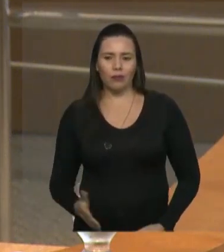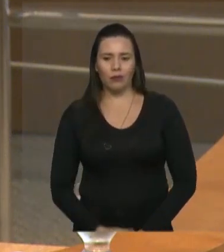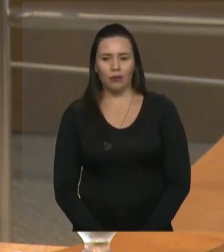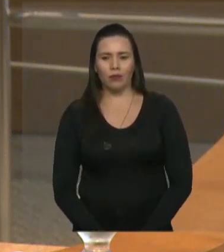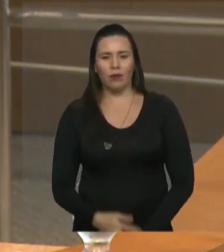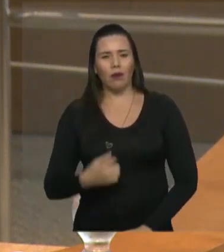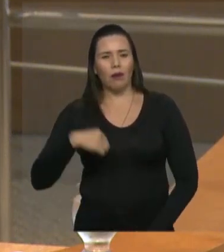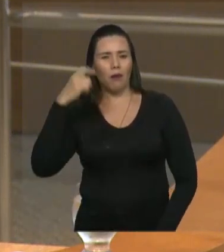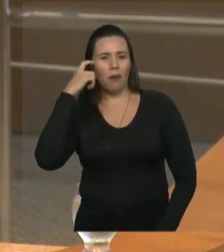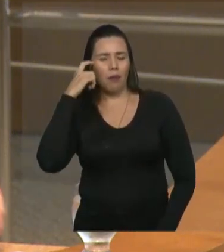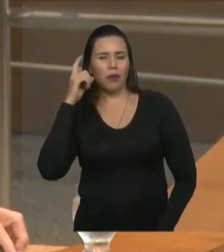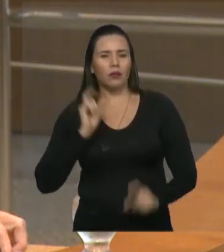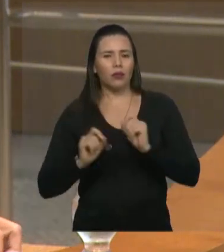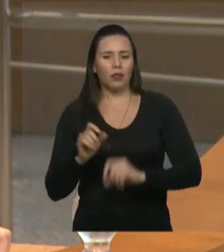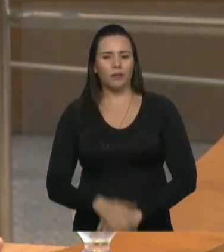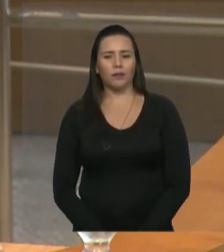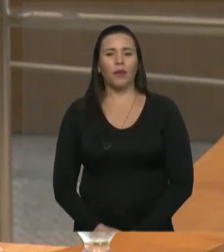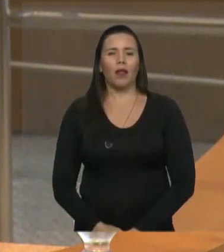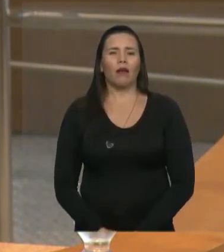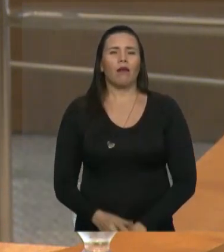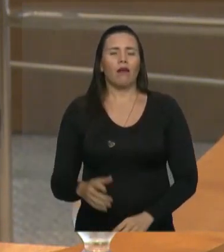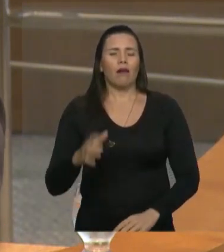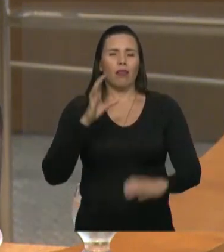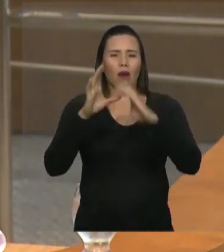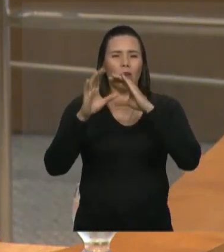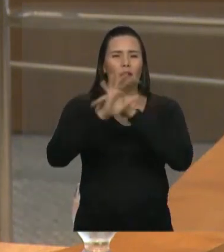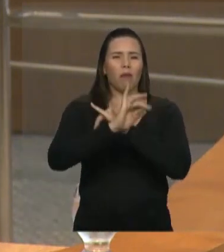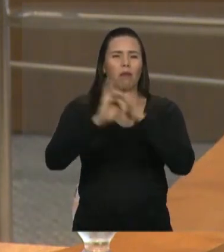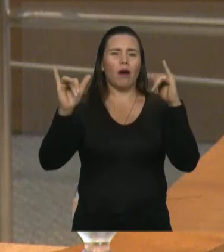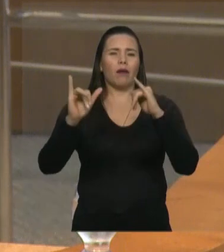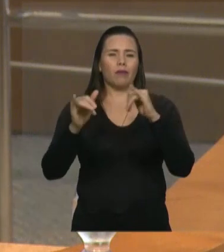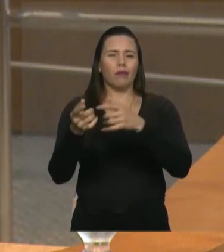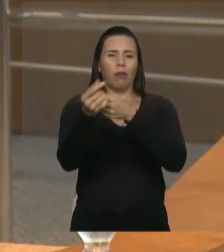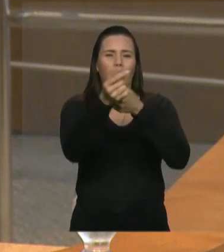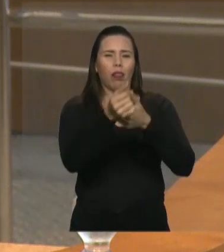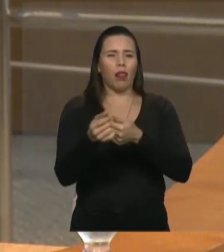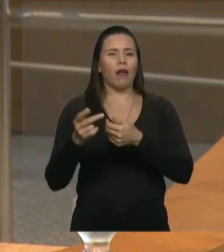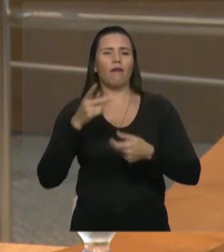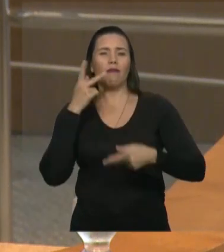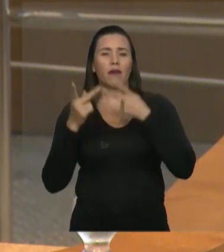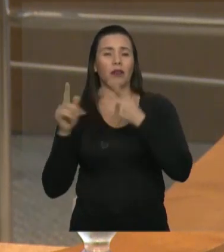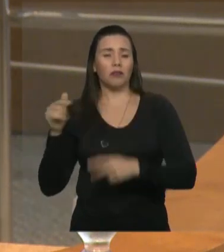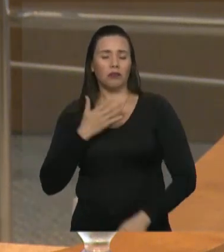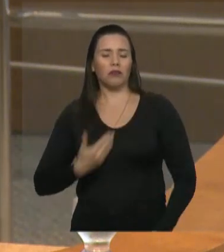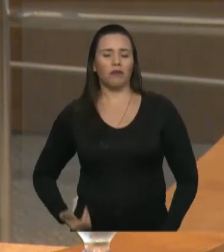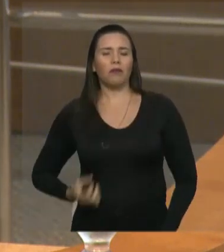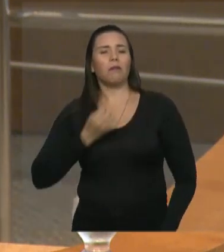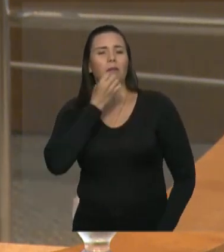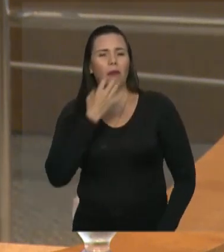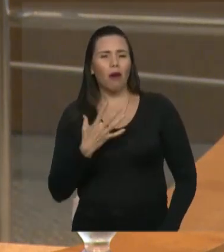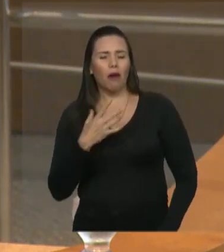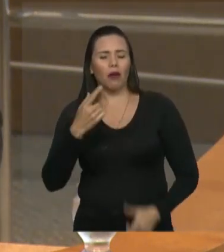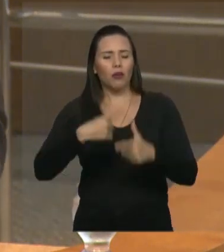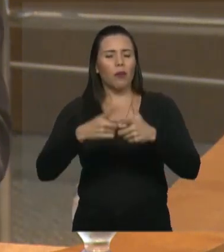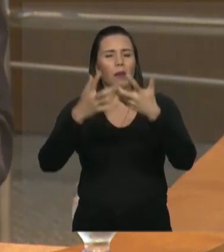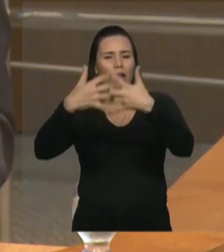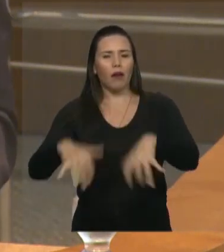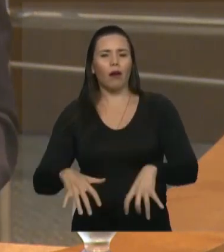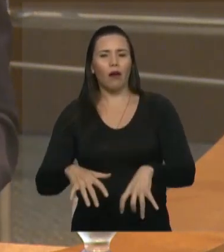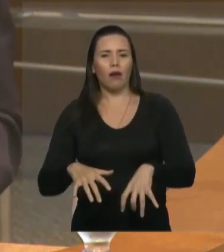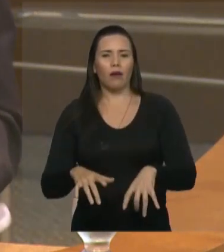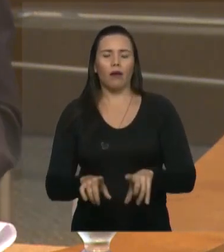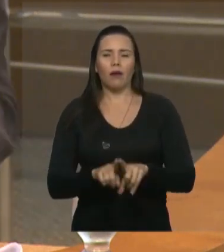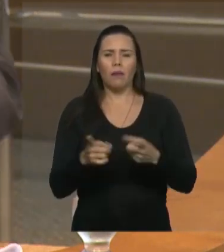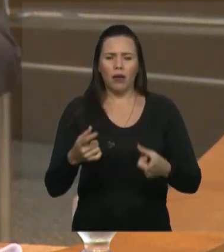prática não resolve. No seu discurso, que eu tenho todos aqui, todos, ele diz assim, nenhum deputado,